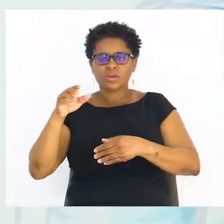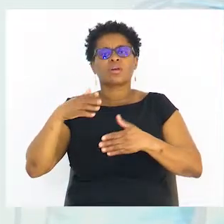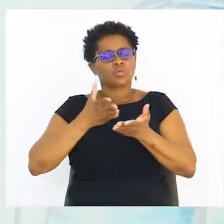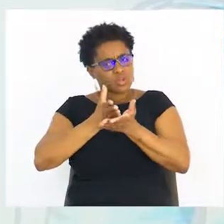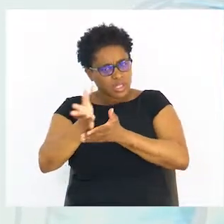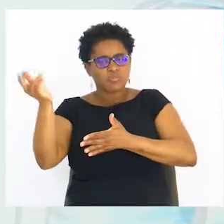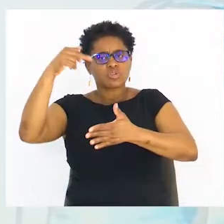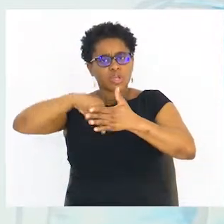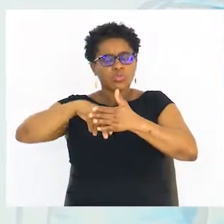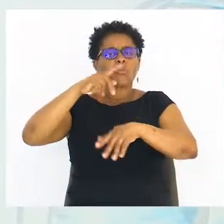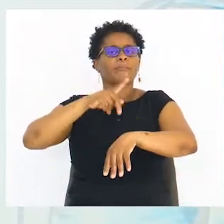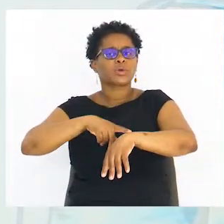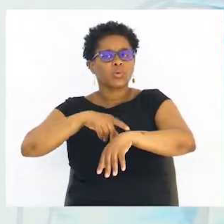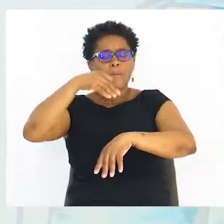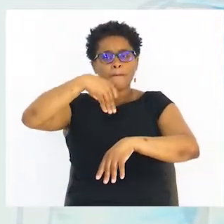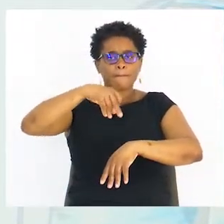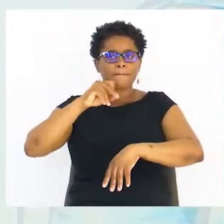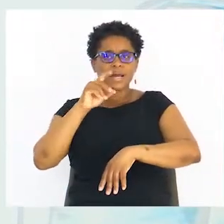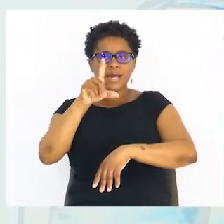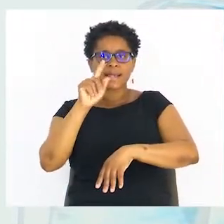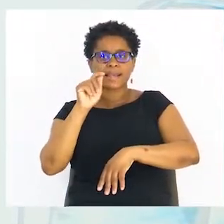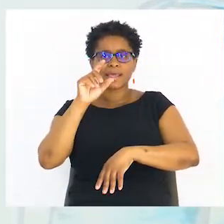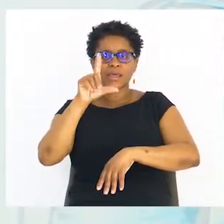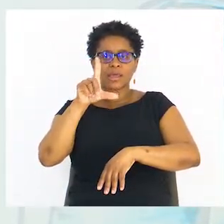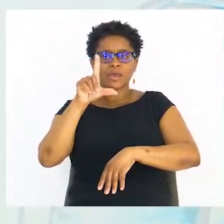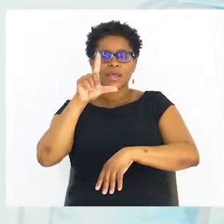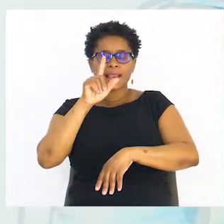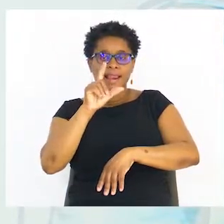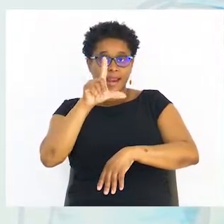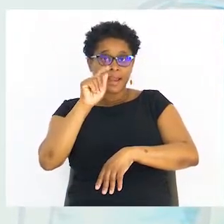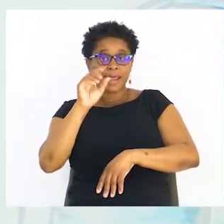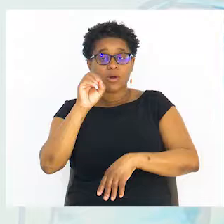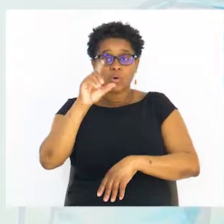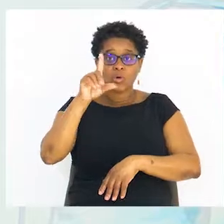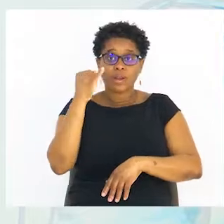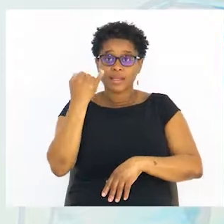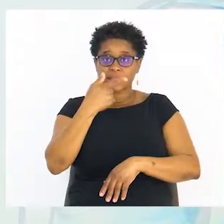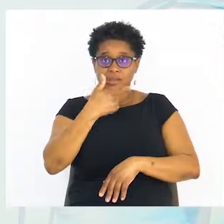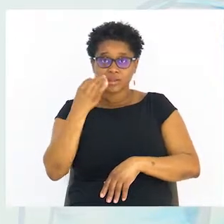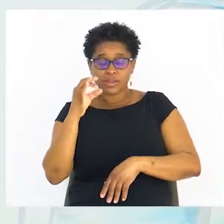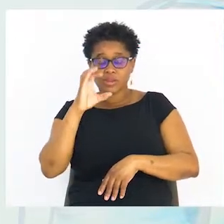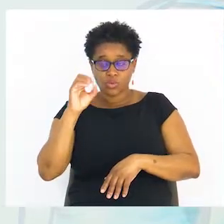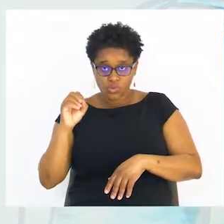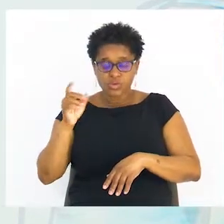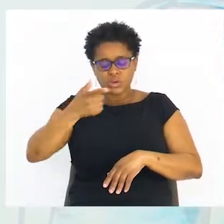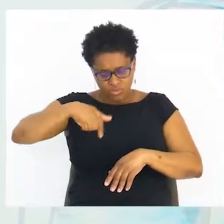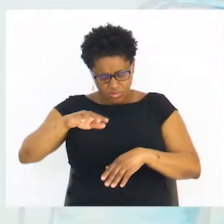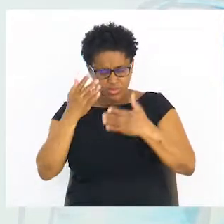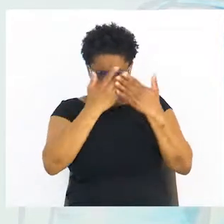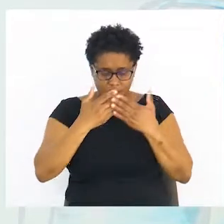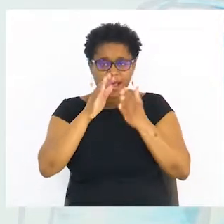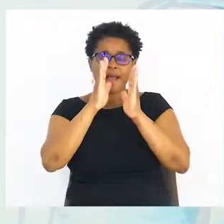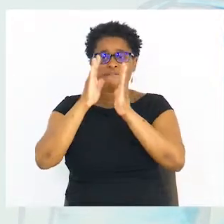paleolítico. Estamos a estudar ainda as fases da humanização. E neste